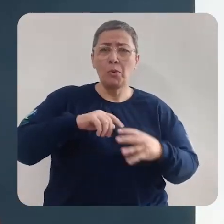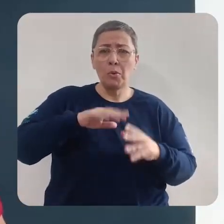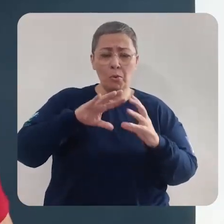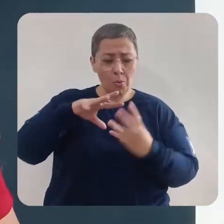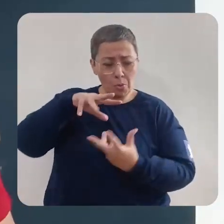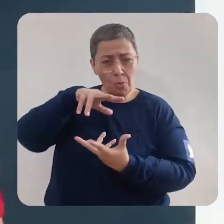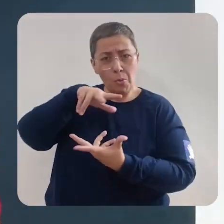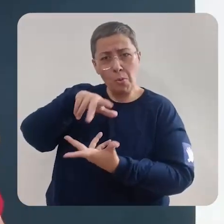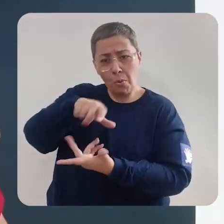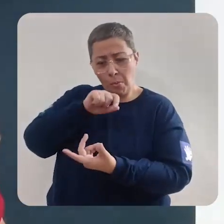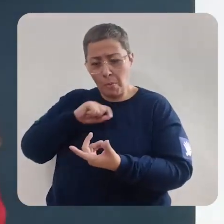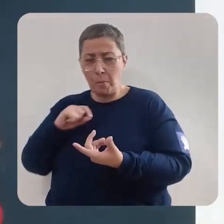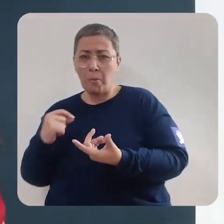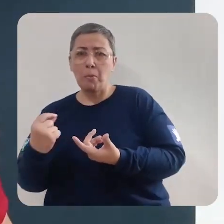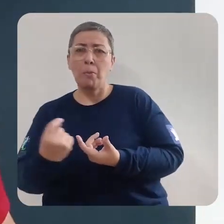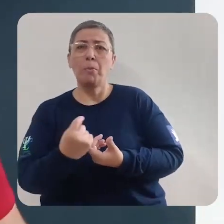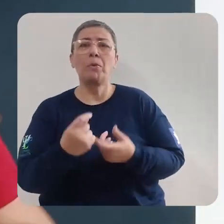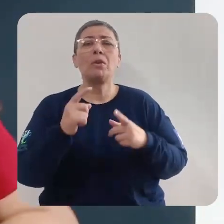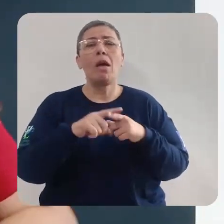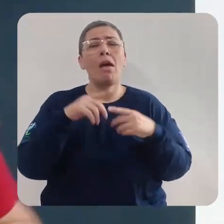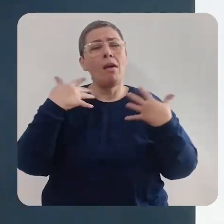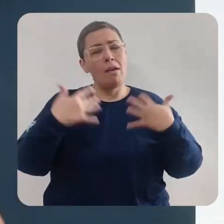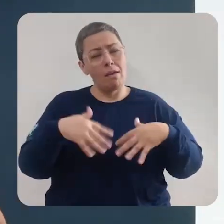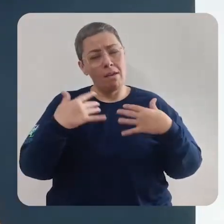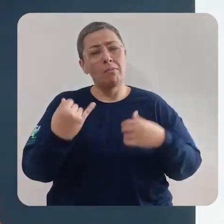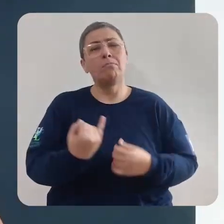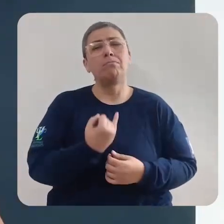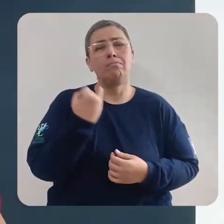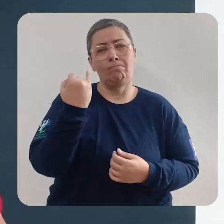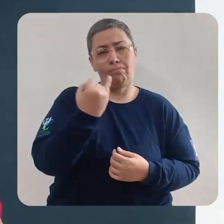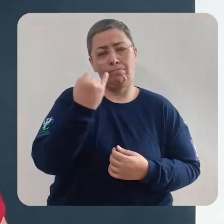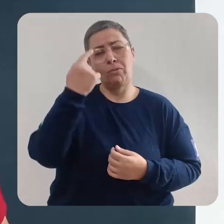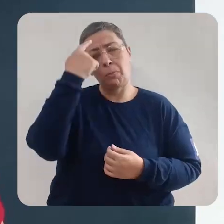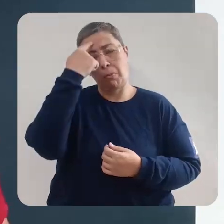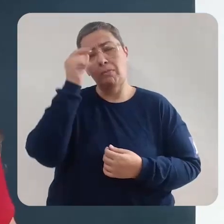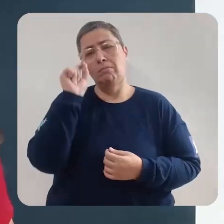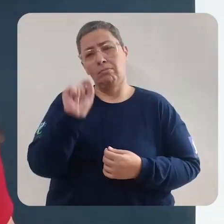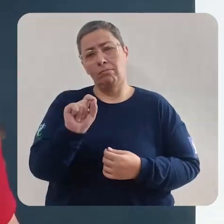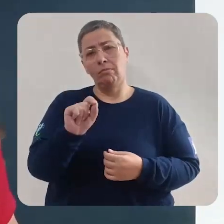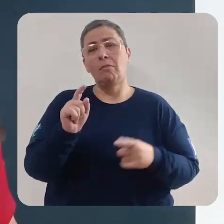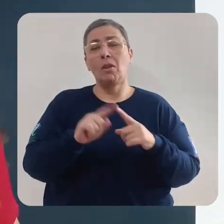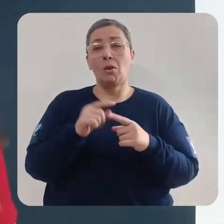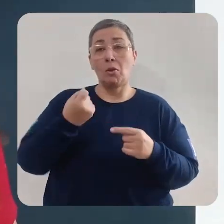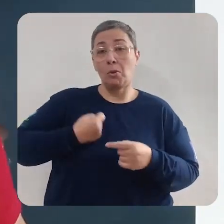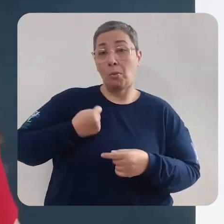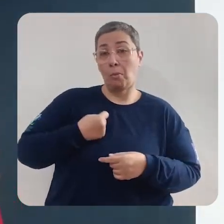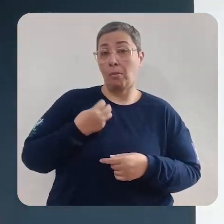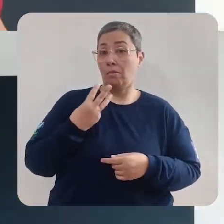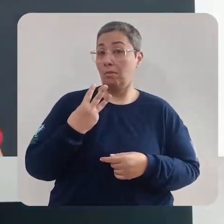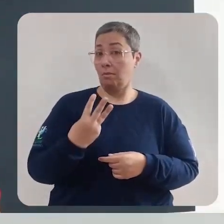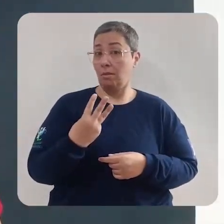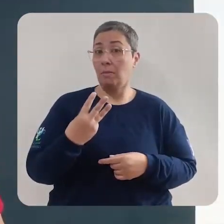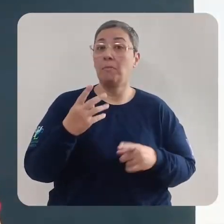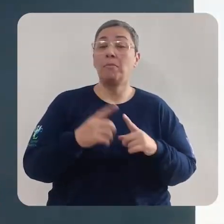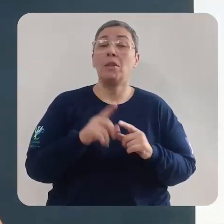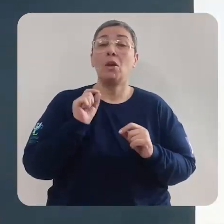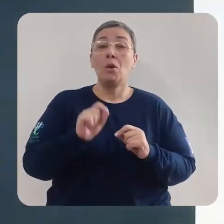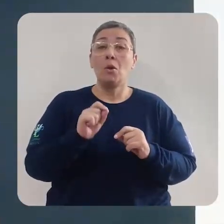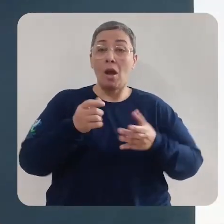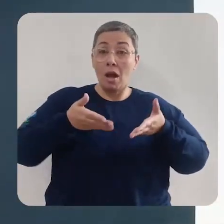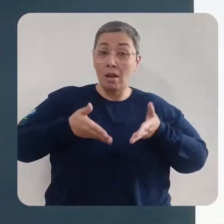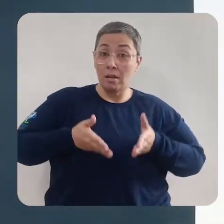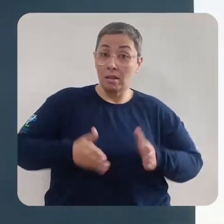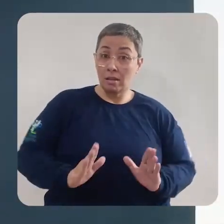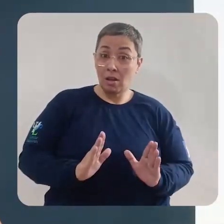da infância em todo o território de todo o mundo. É muito importante a gente pensar nisso também. Number